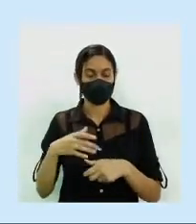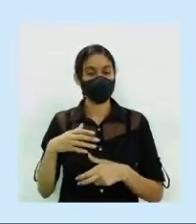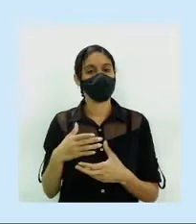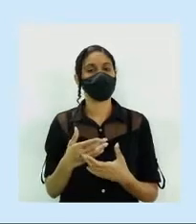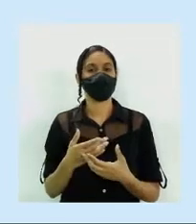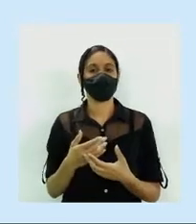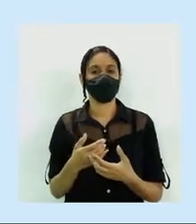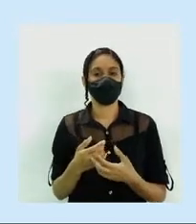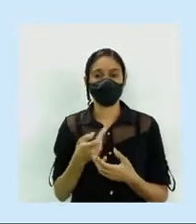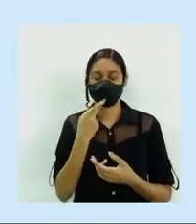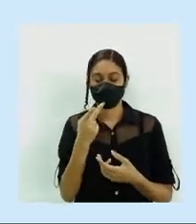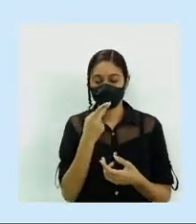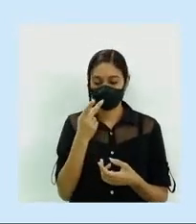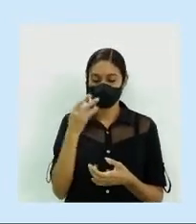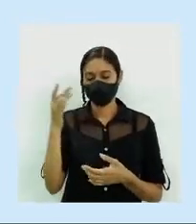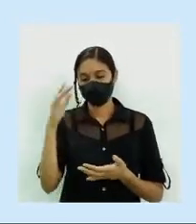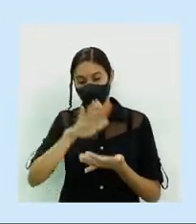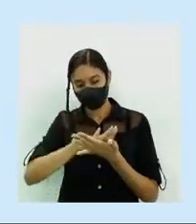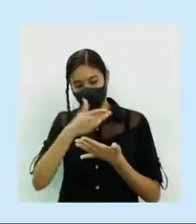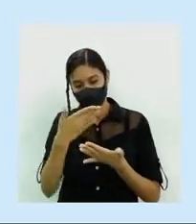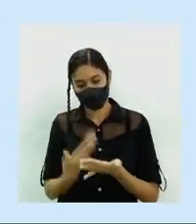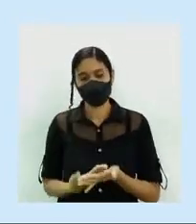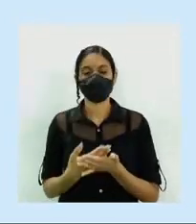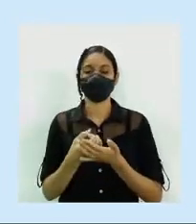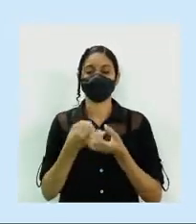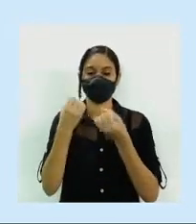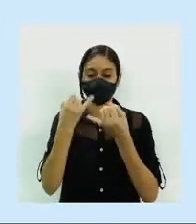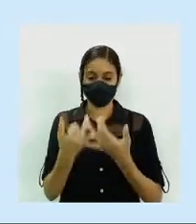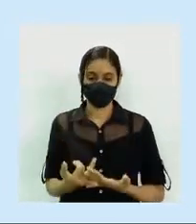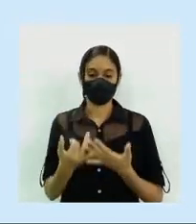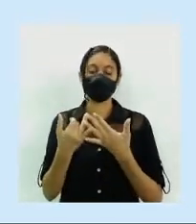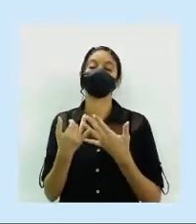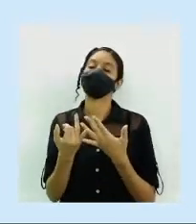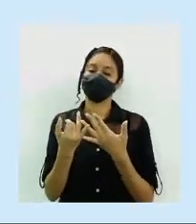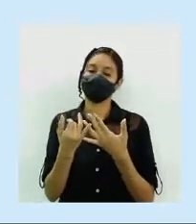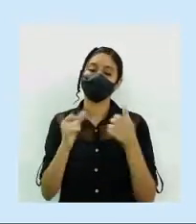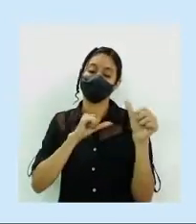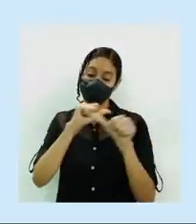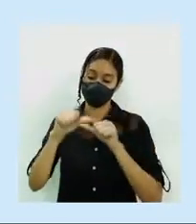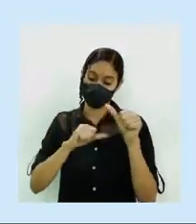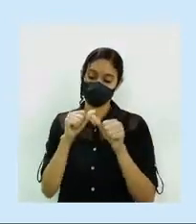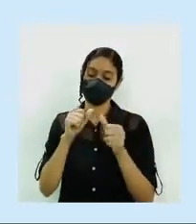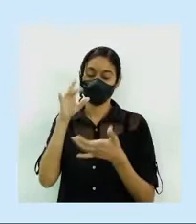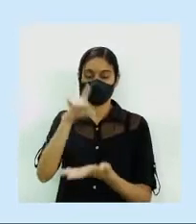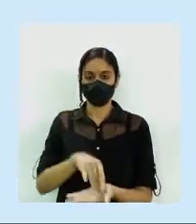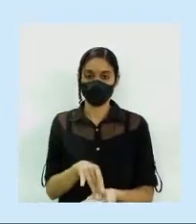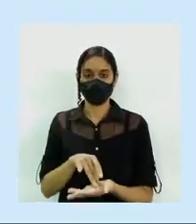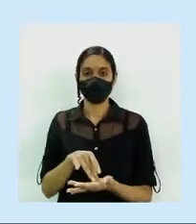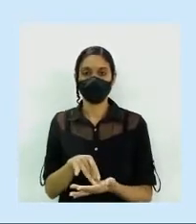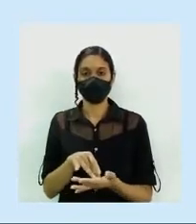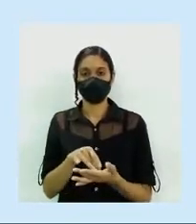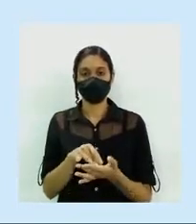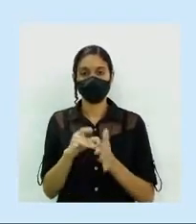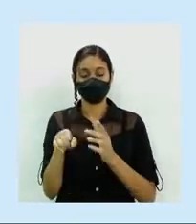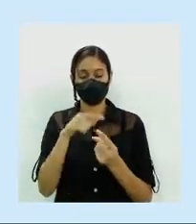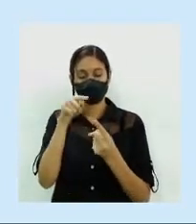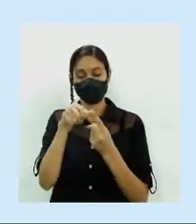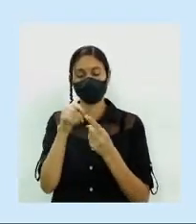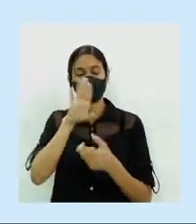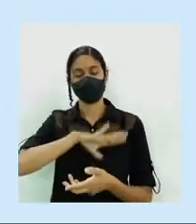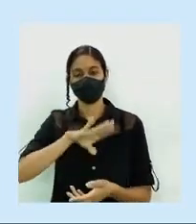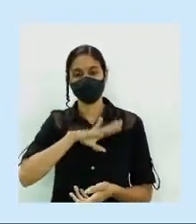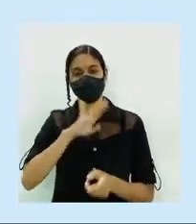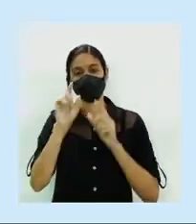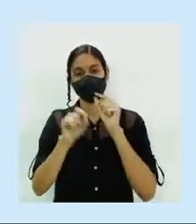capacita para falar, para interpretar e para modificar a realidade. O intuito das aulas de língua portuguesa com